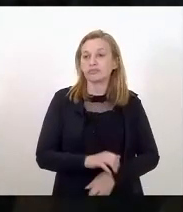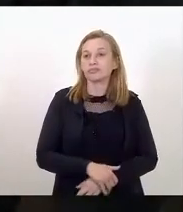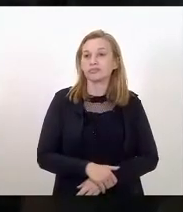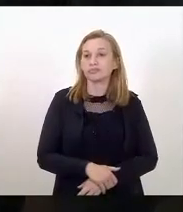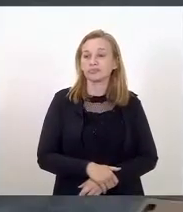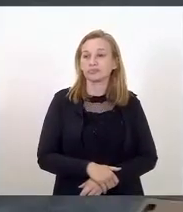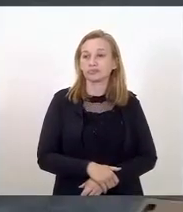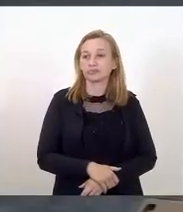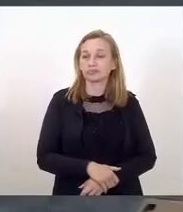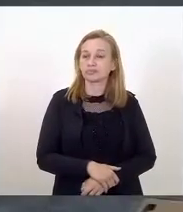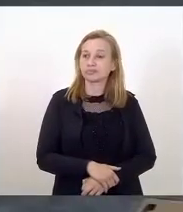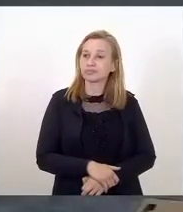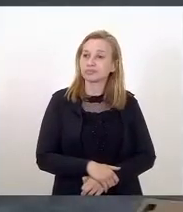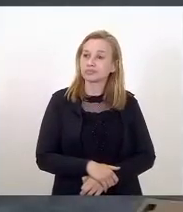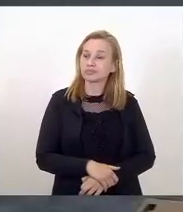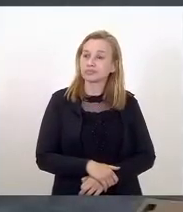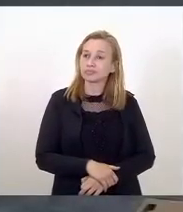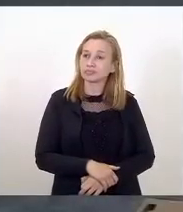Sim?